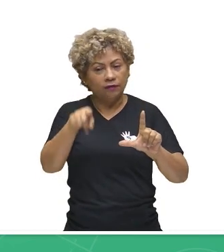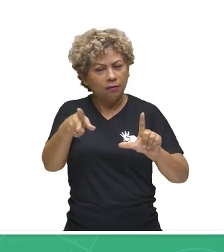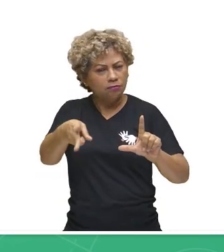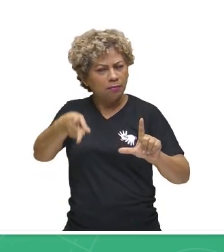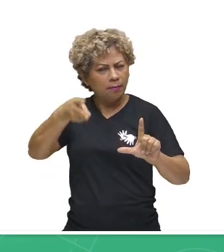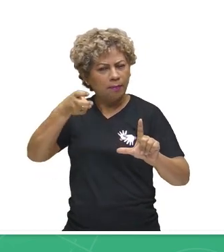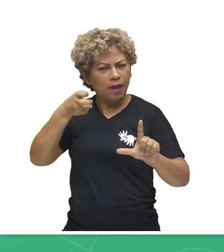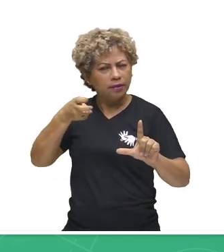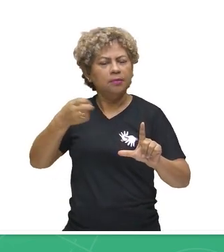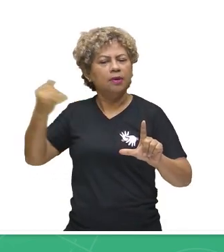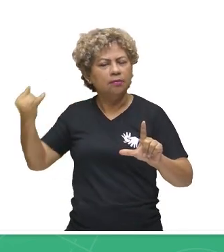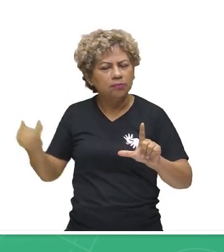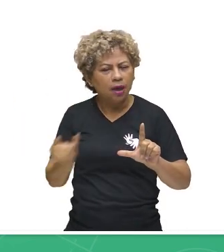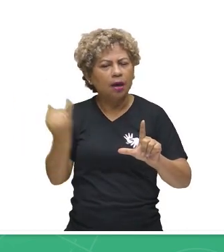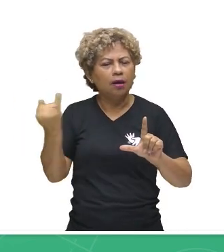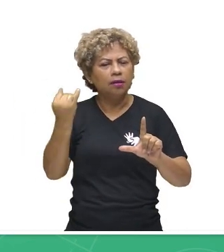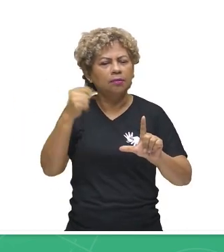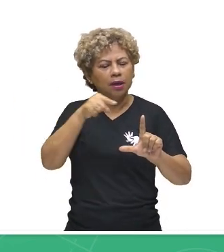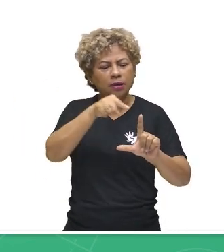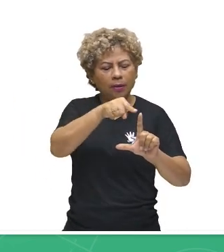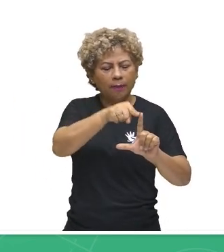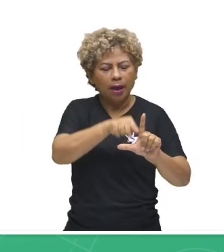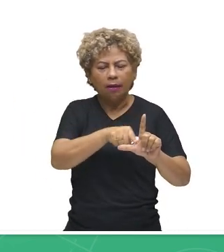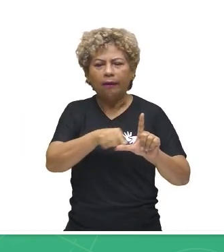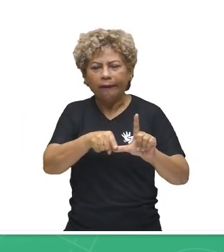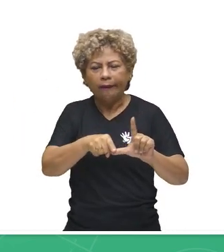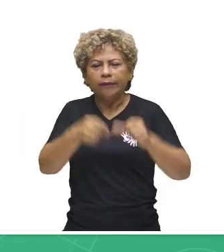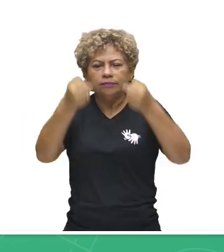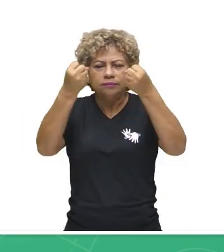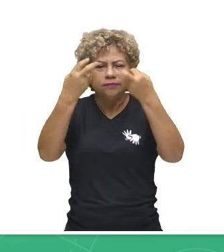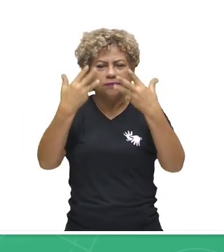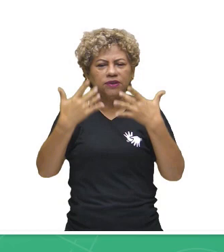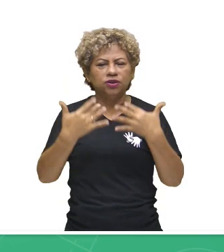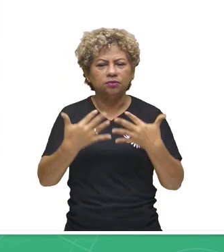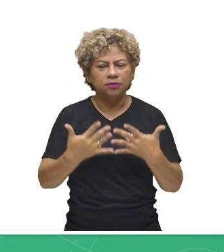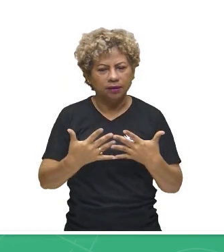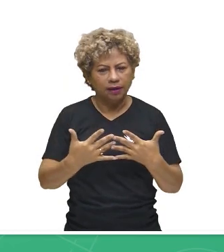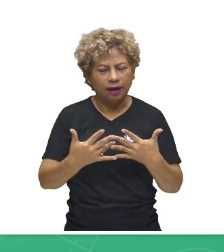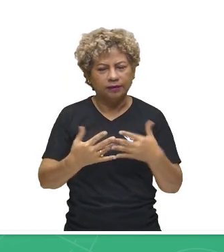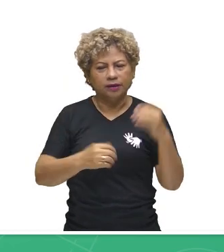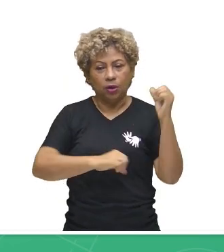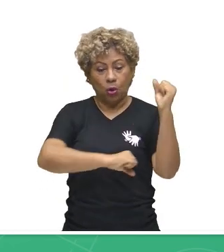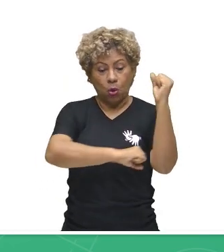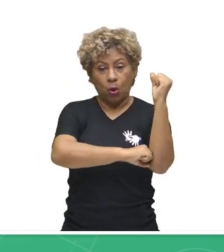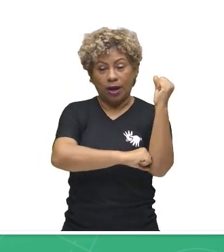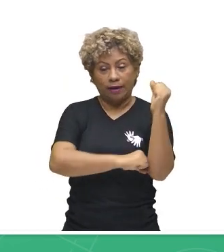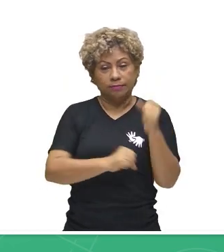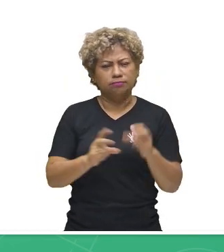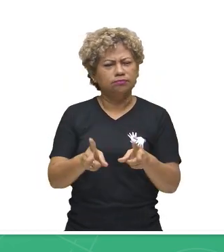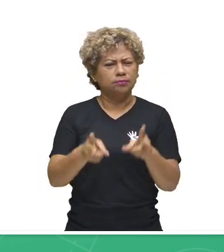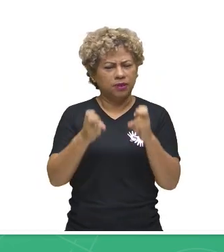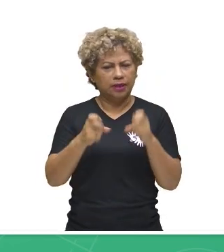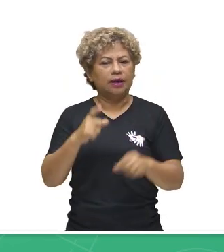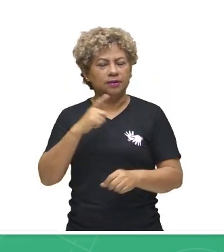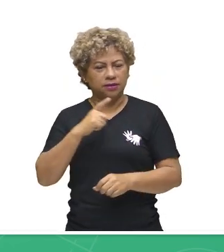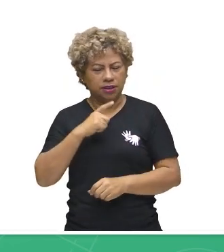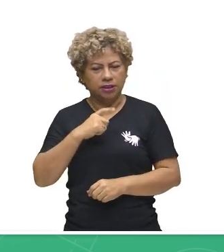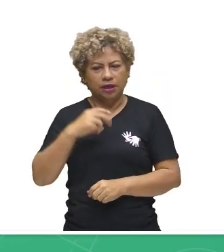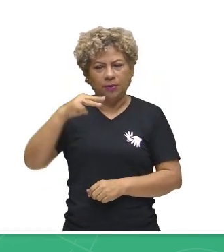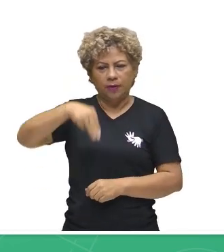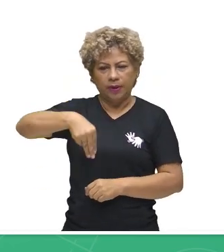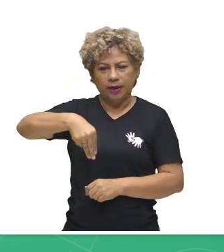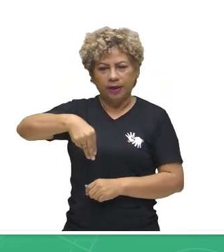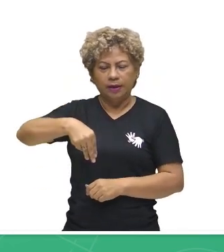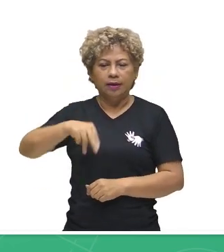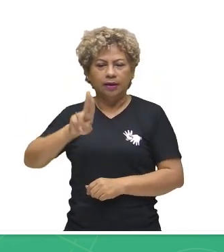como é importante a explicação e envolvida com gráficos. Vejam, temos aí o movimento